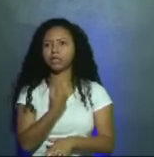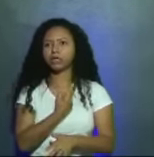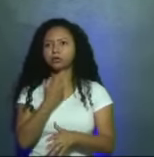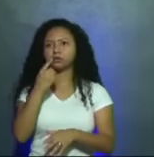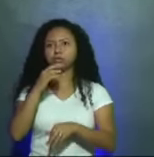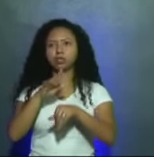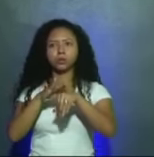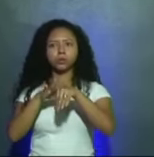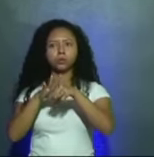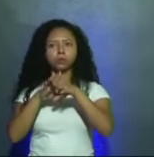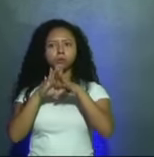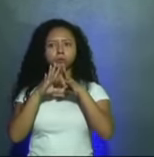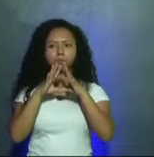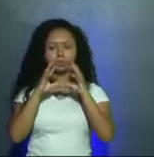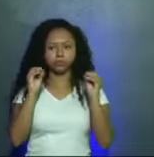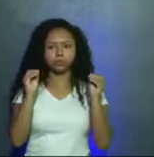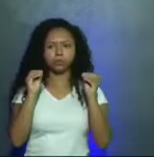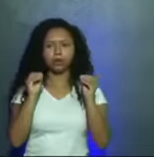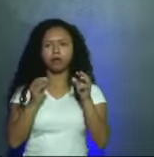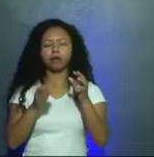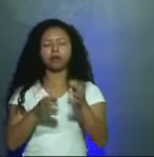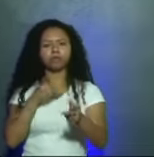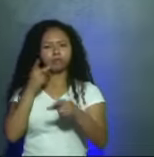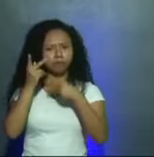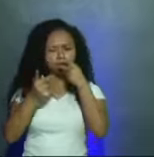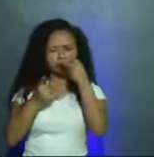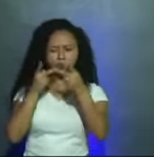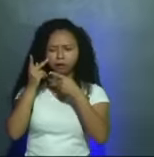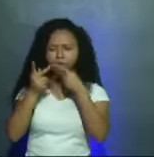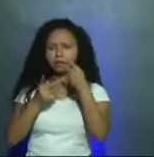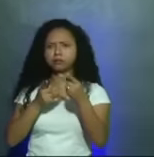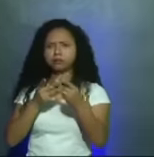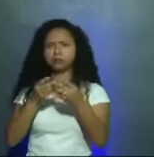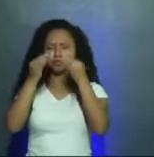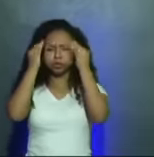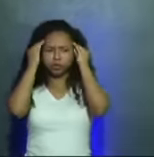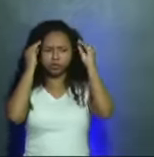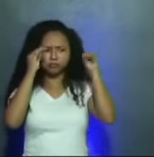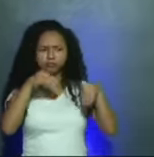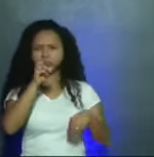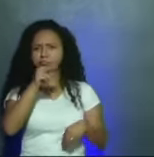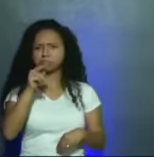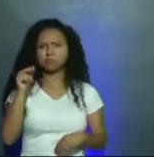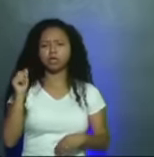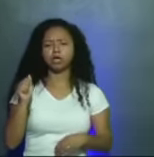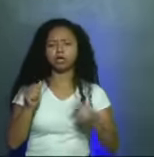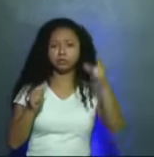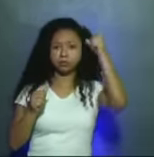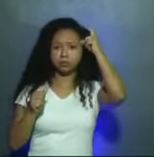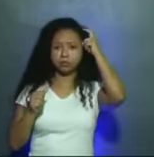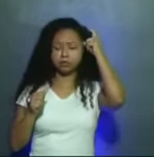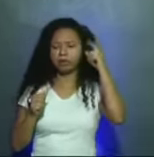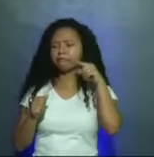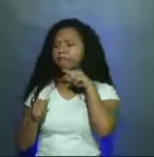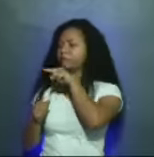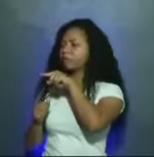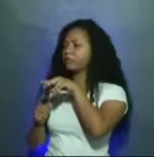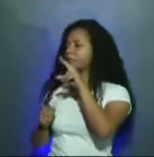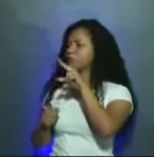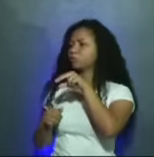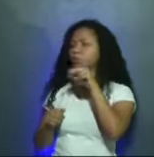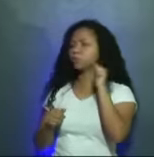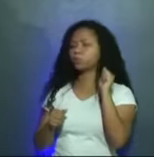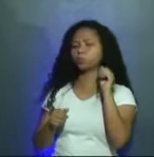e apropriando, né? Não podemos desistir. O diabo vai estar vindo e falar assim: ah, você não foi curado não. Sim, eu tomei